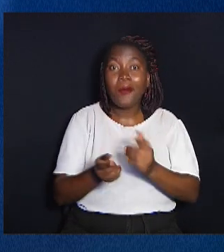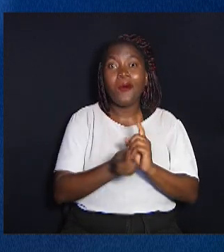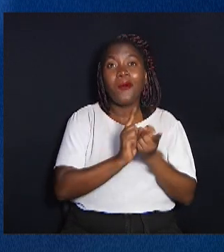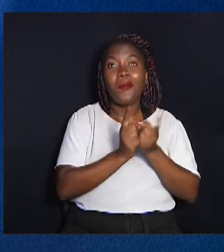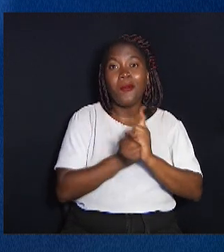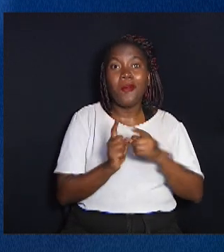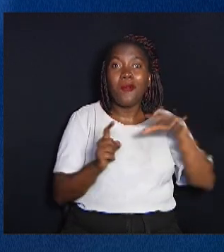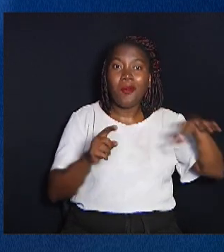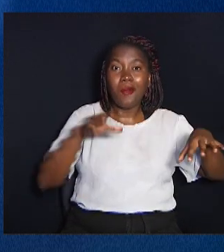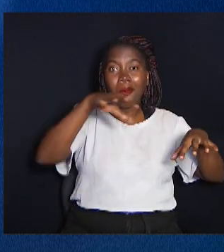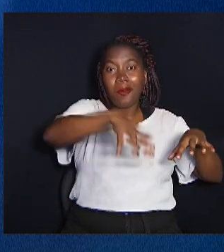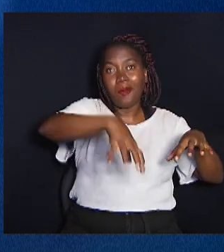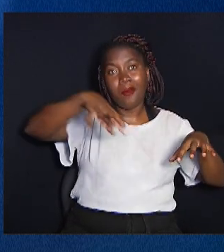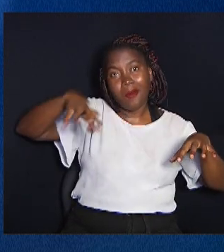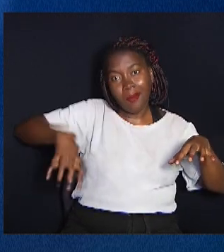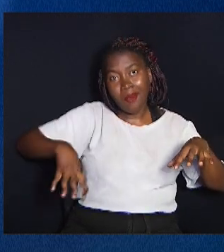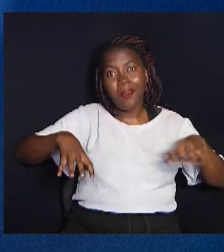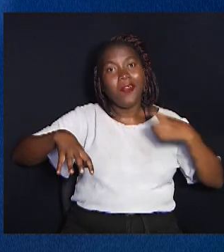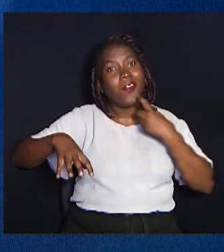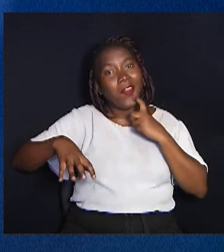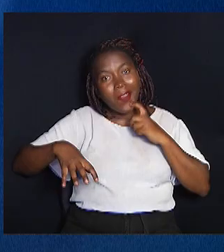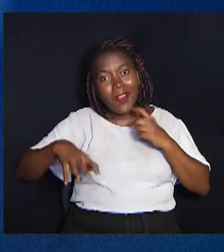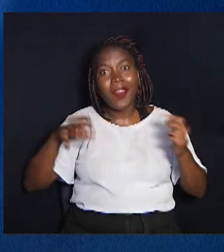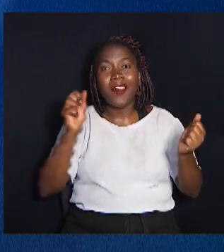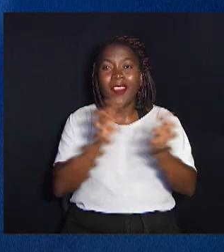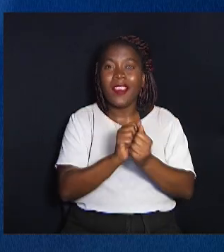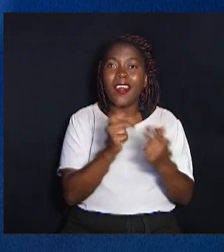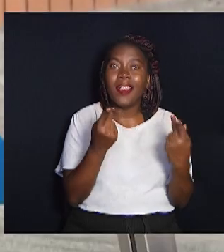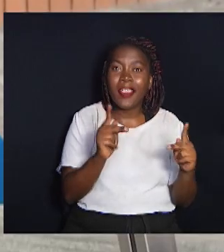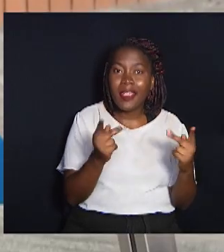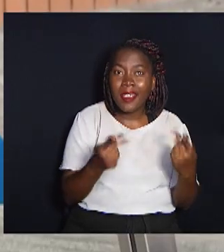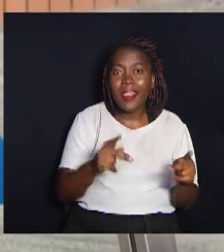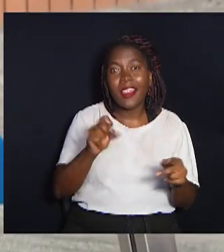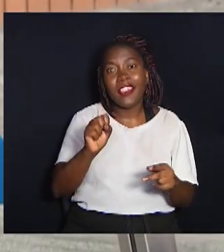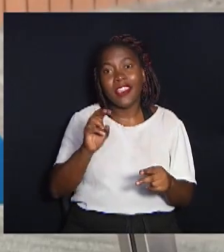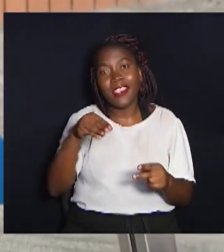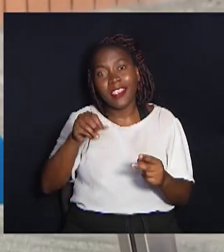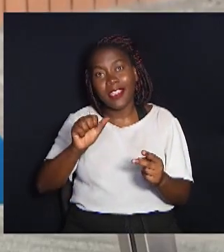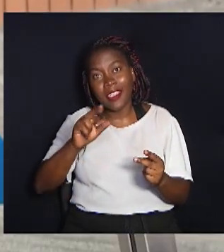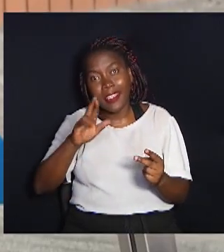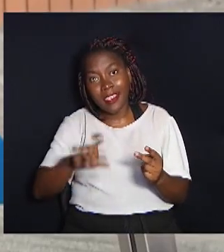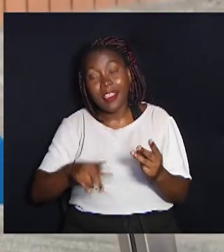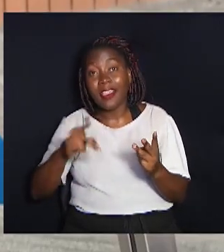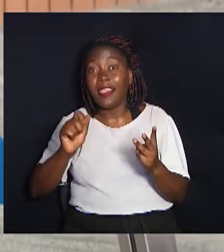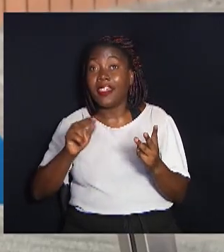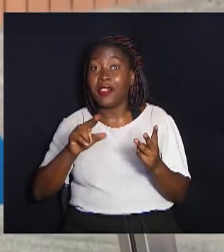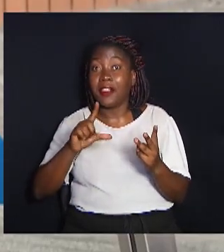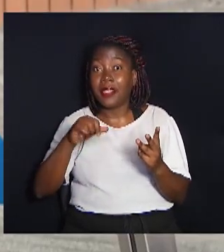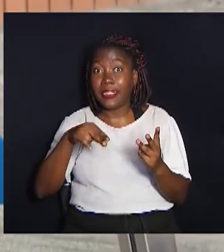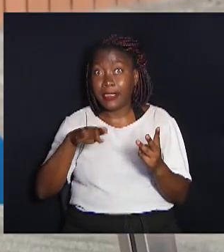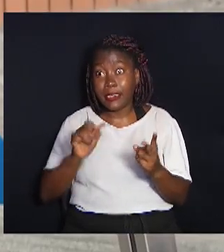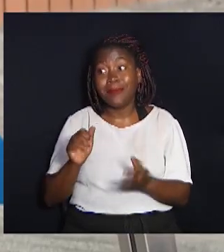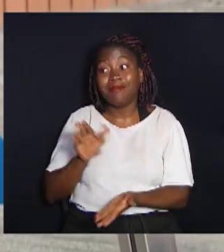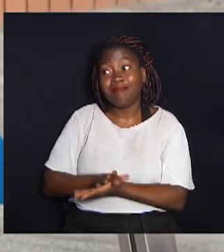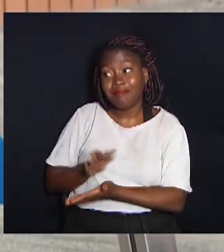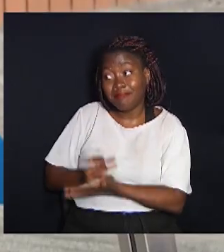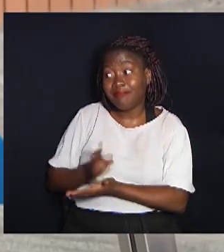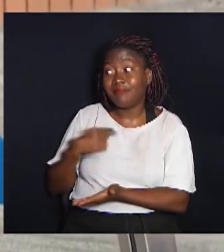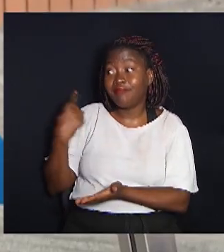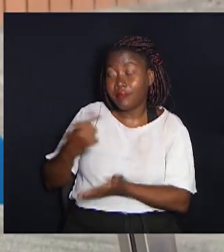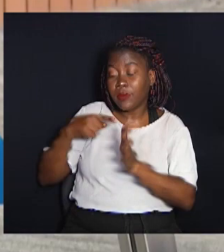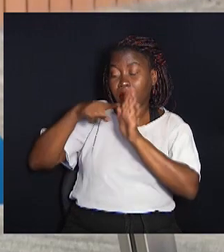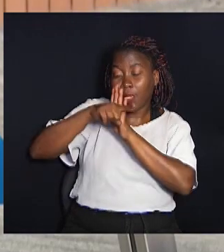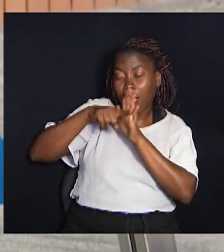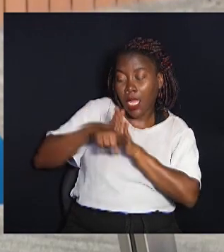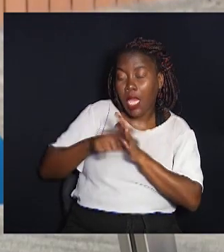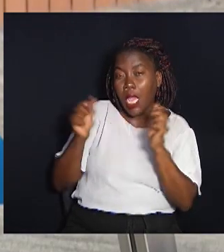3 cidades da região, Hortolândia, Sumaré e Paulínia. Essa demanda até mim, a gente estudou com alguns